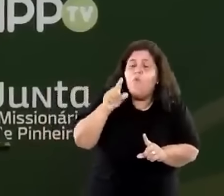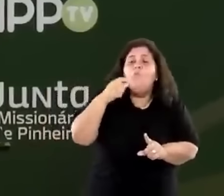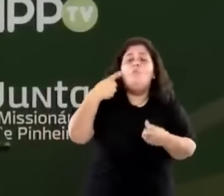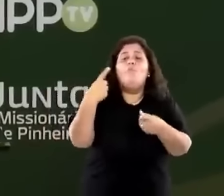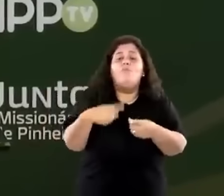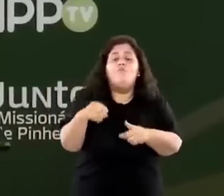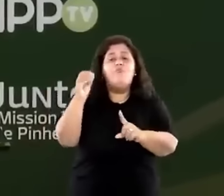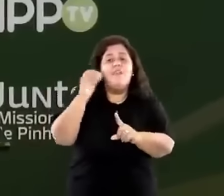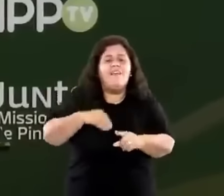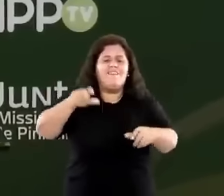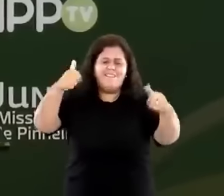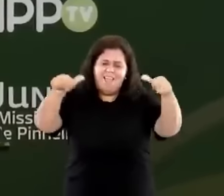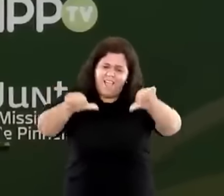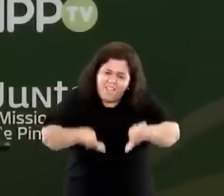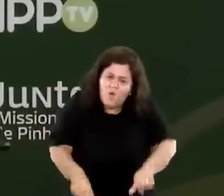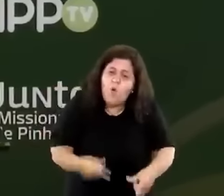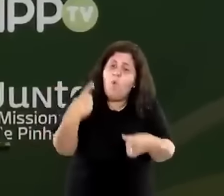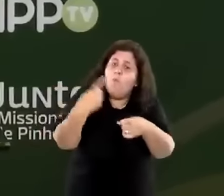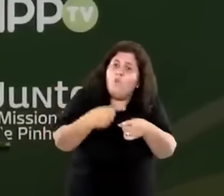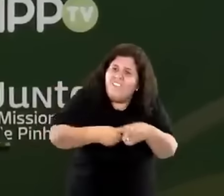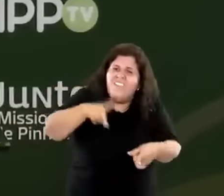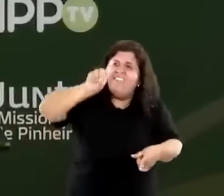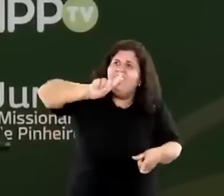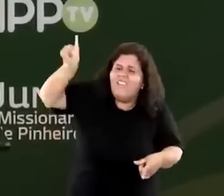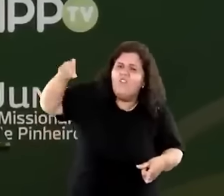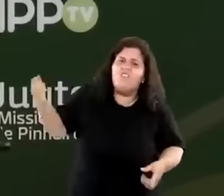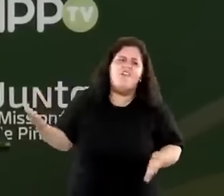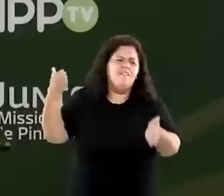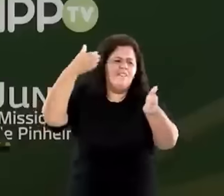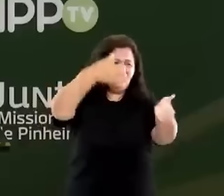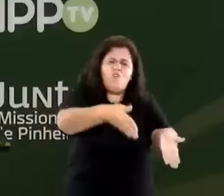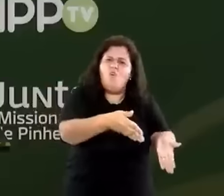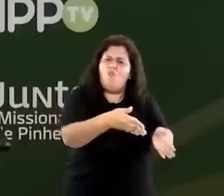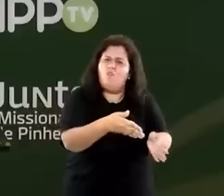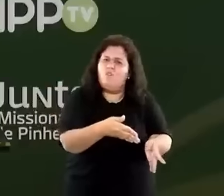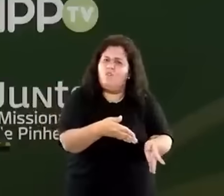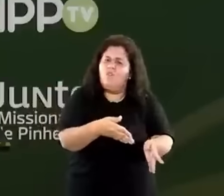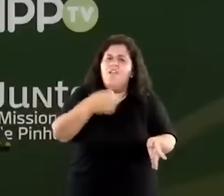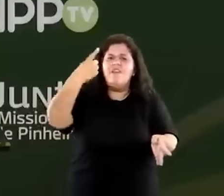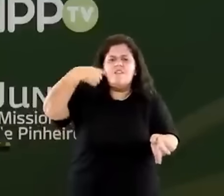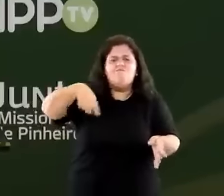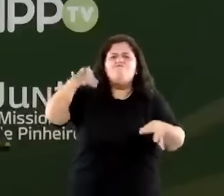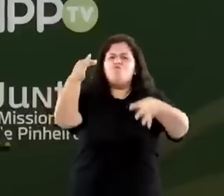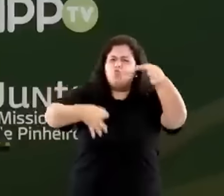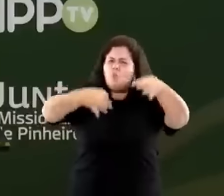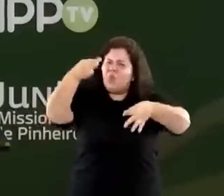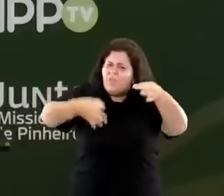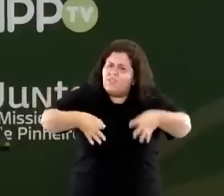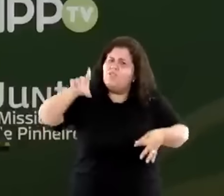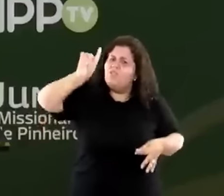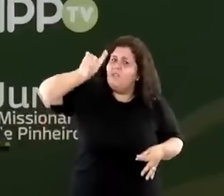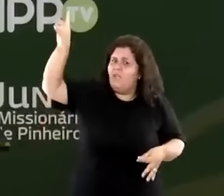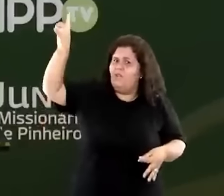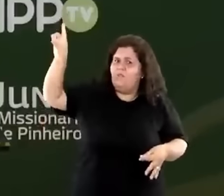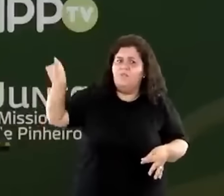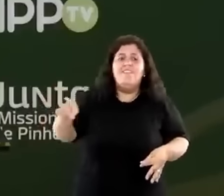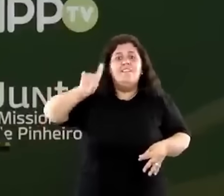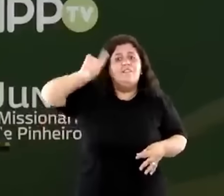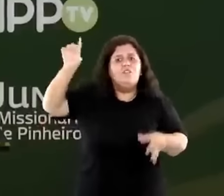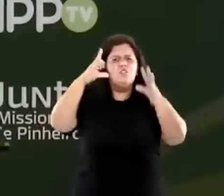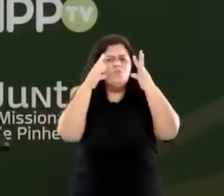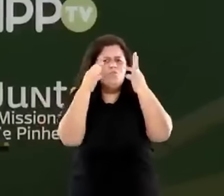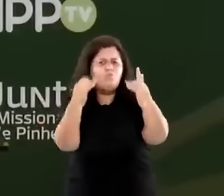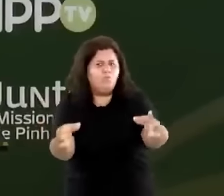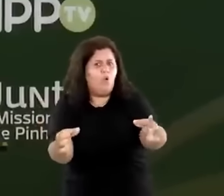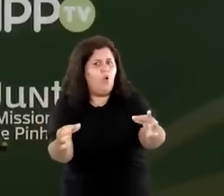a entregou é juízo de Deus então que todos nós nos alertem sobre isso Deus é